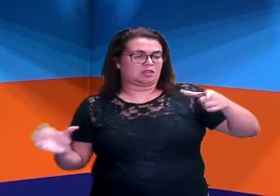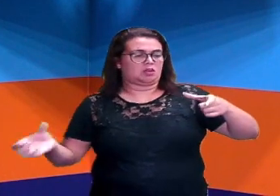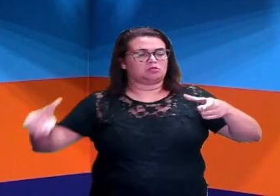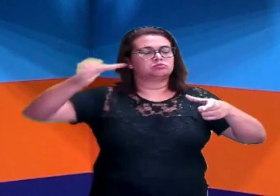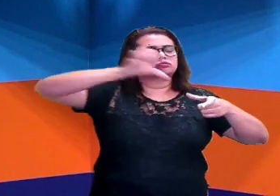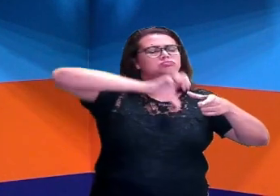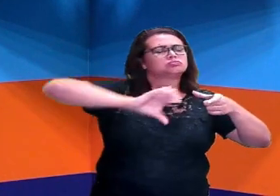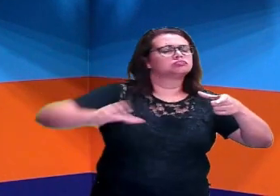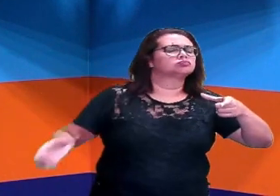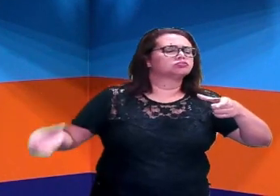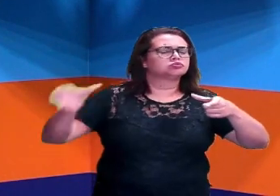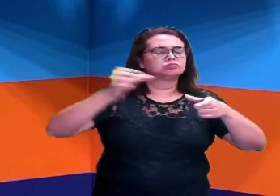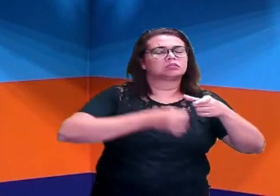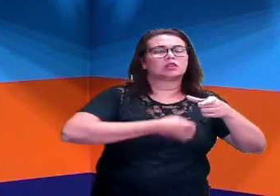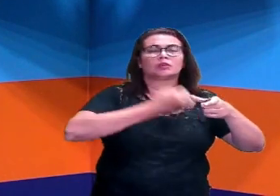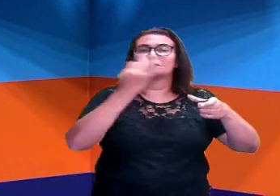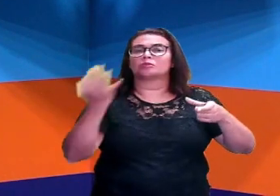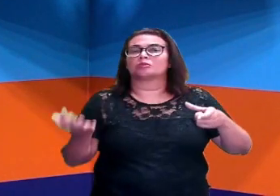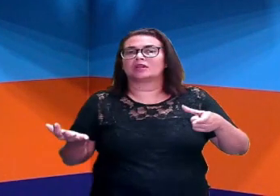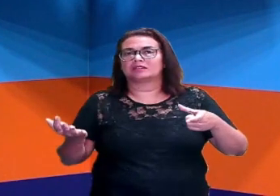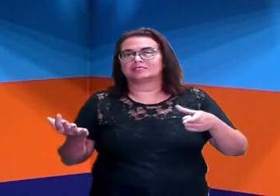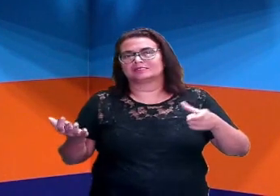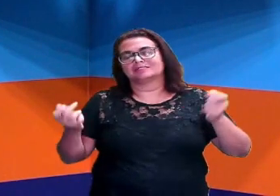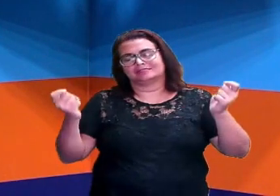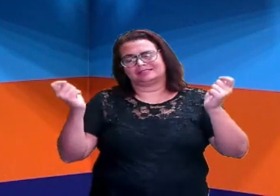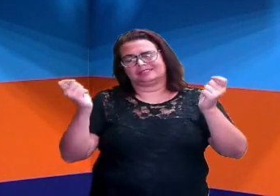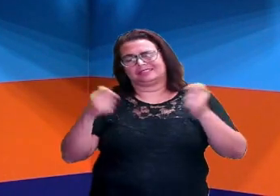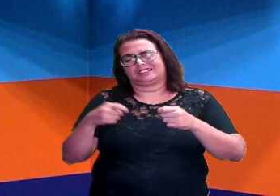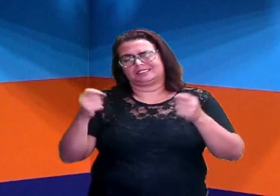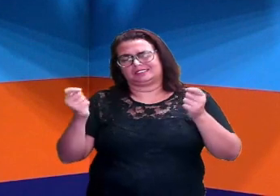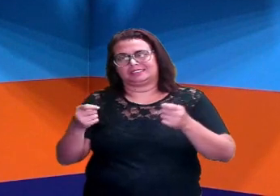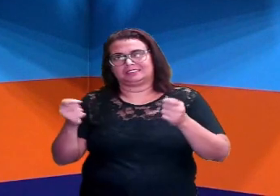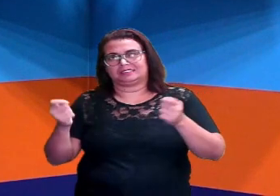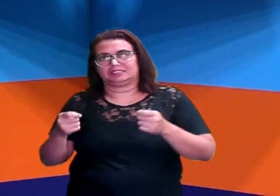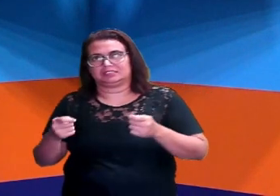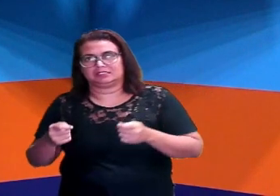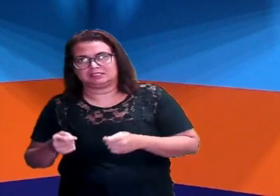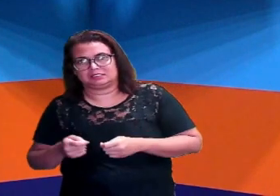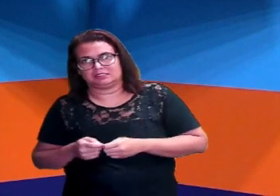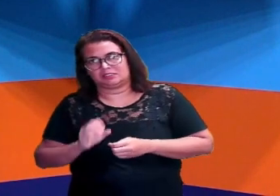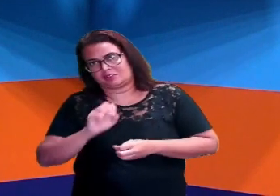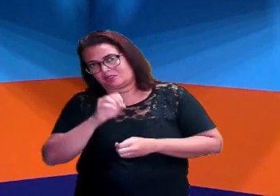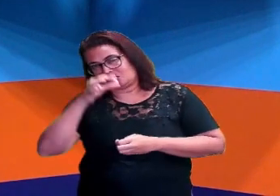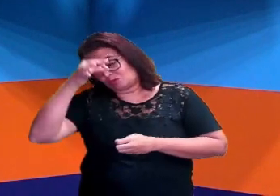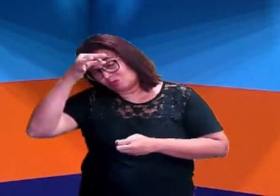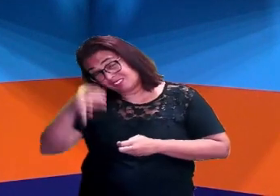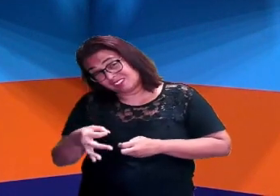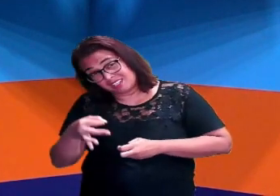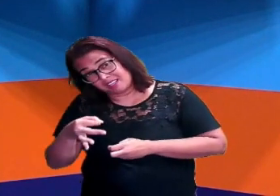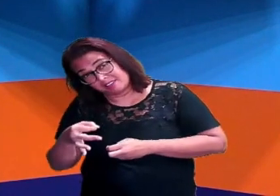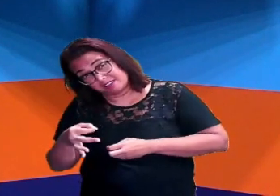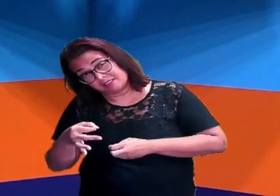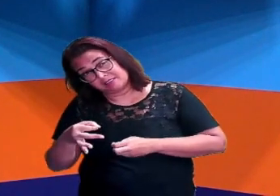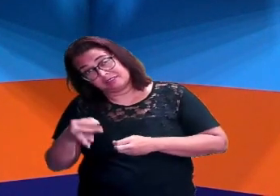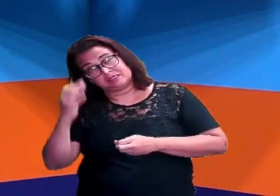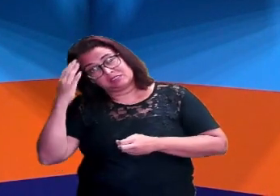essa relação. Então, a gente pode fazer previsões ou ter a medida precisa de quanto eu